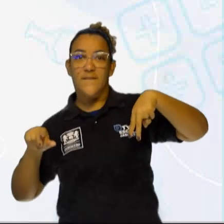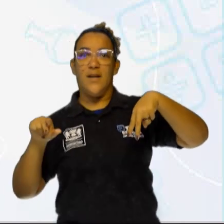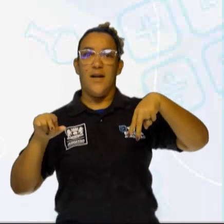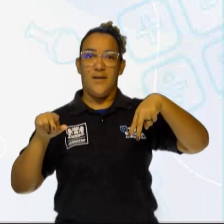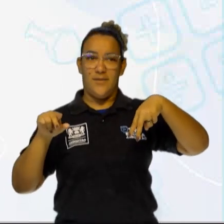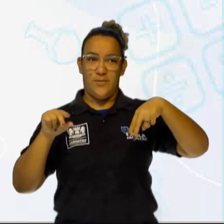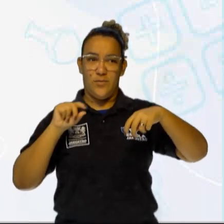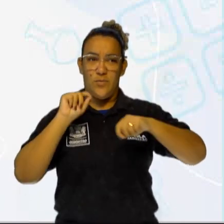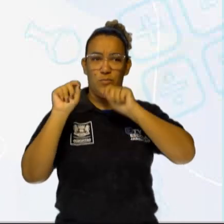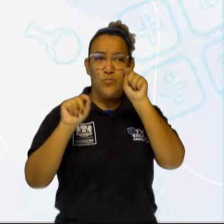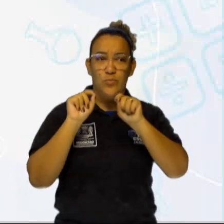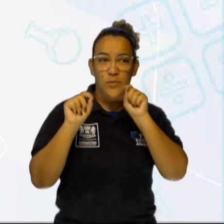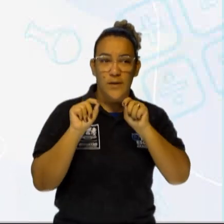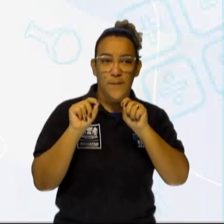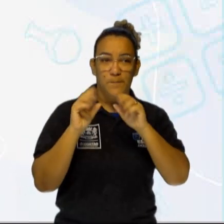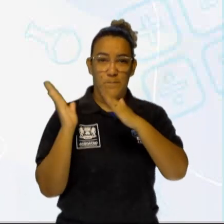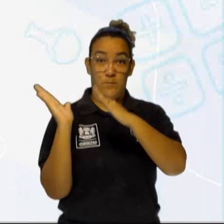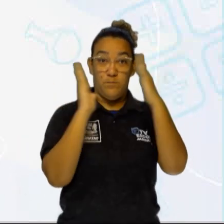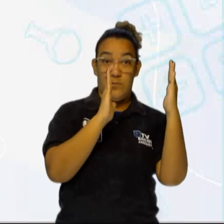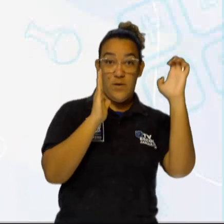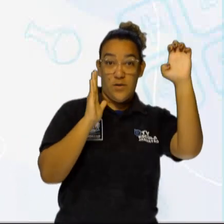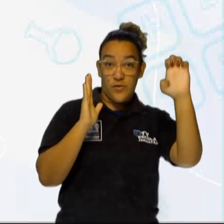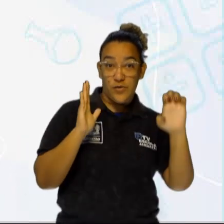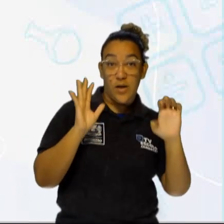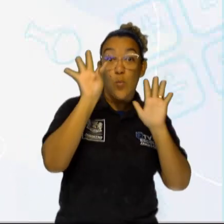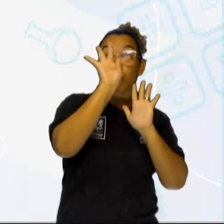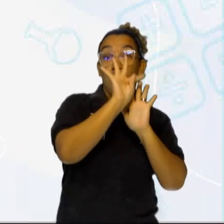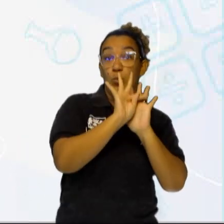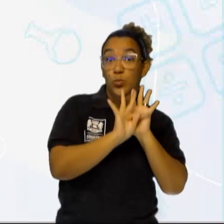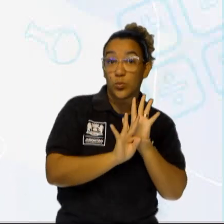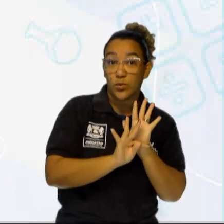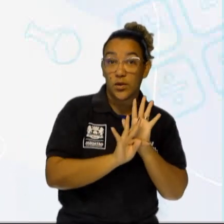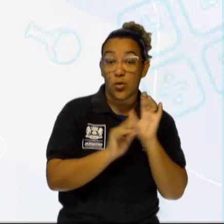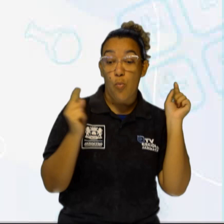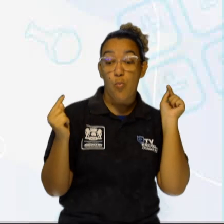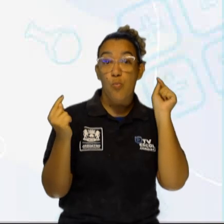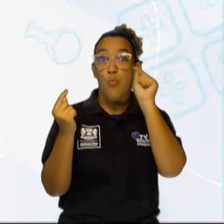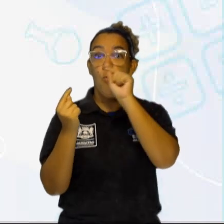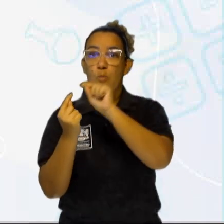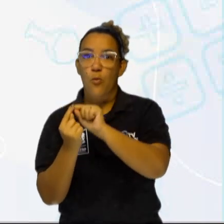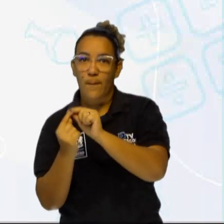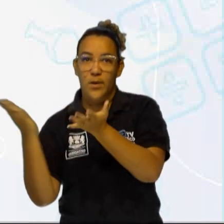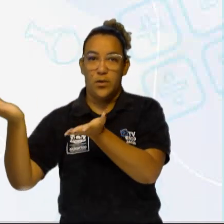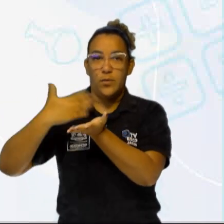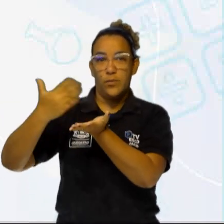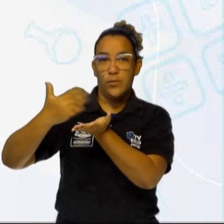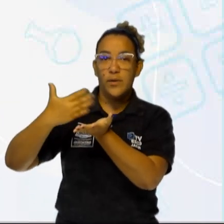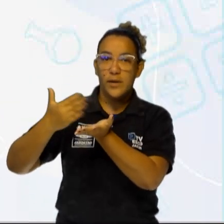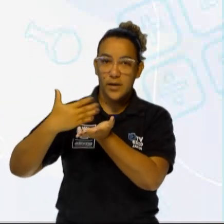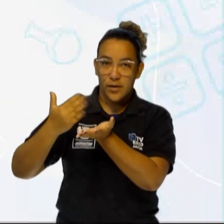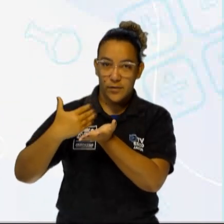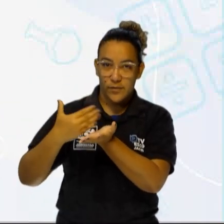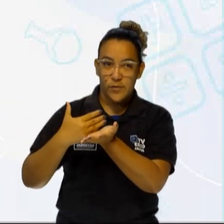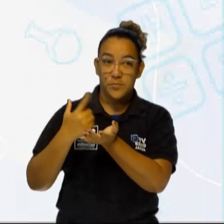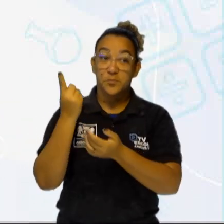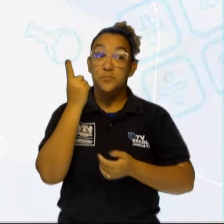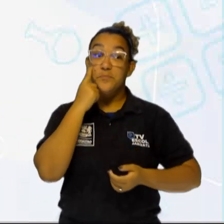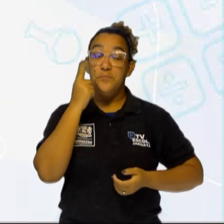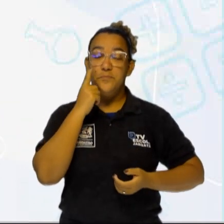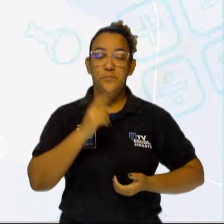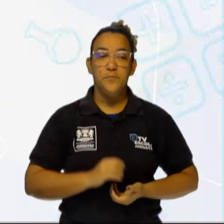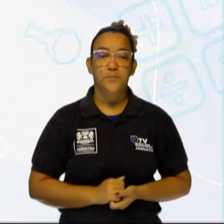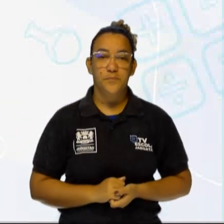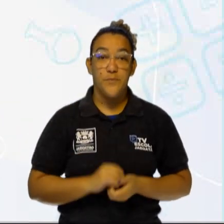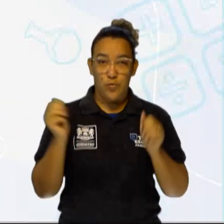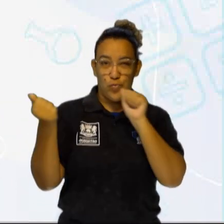Aí nós temos à esquerda, né, um texto que vai fazer referência ao livro, né, da Simone de Beauvoir. Temos aí o seguinte, acompanhe